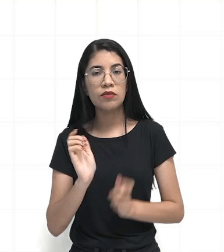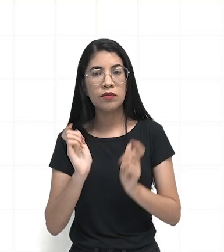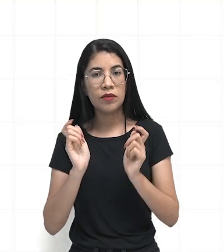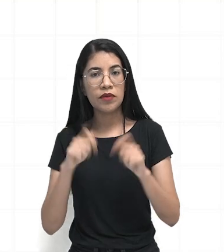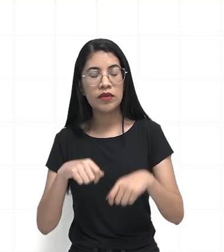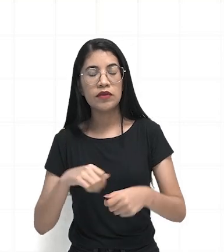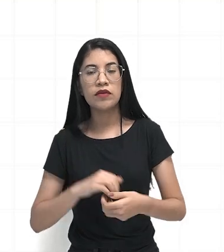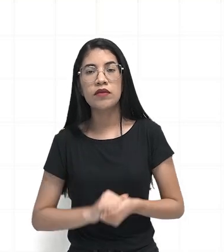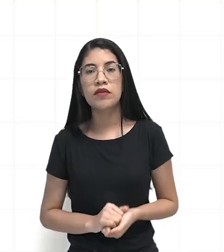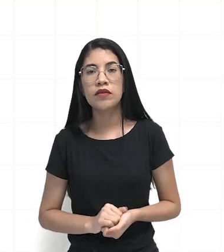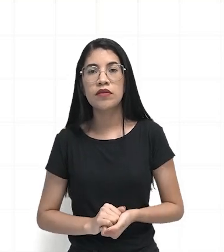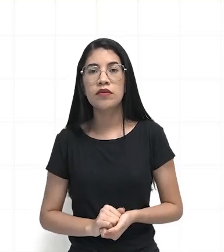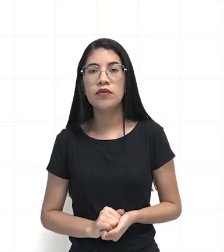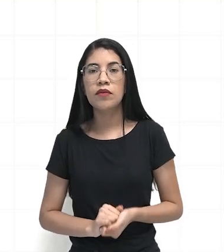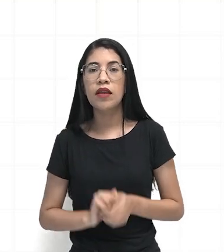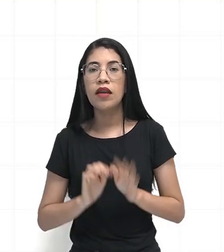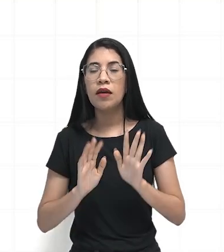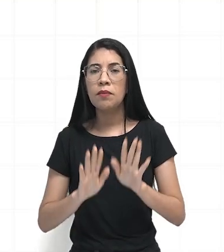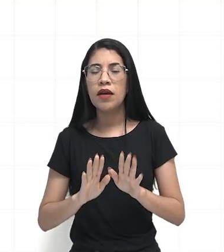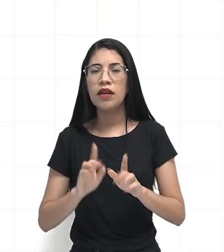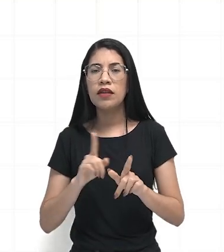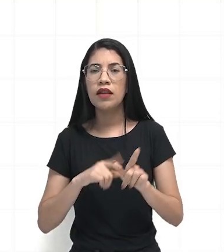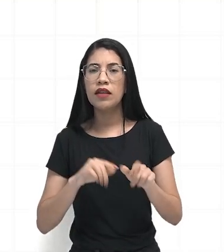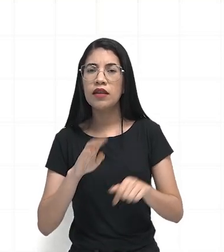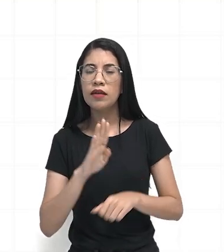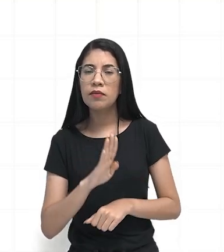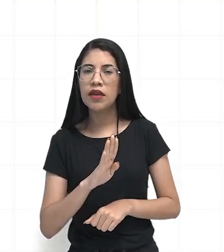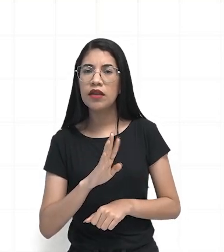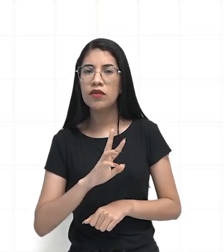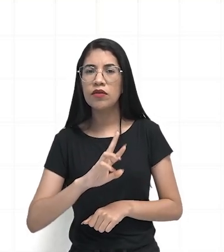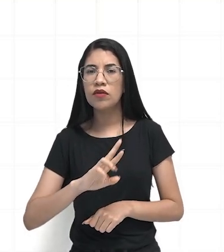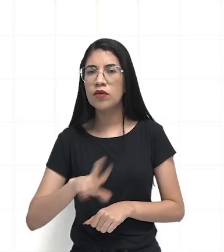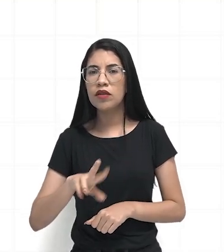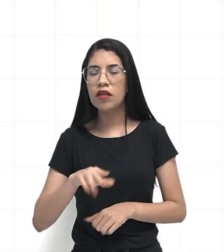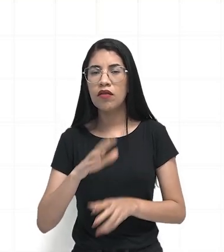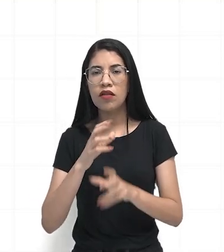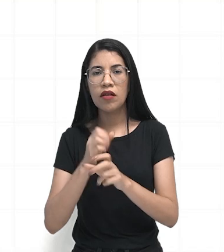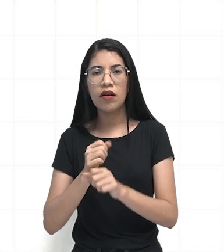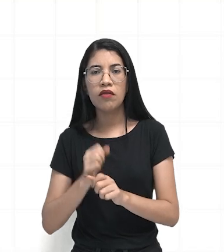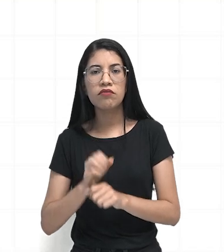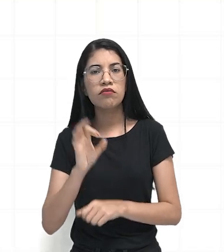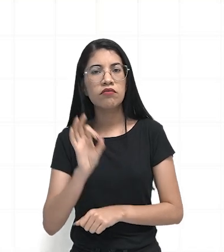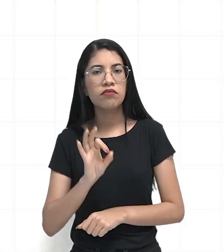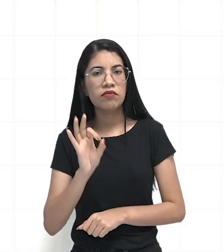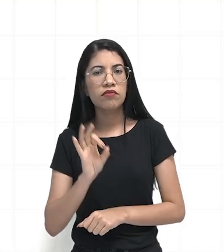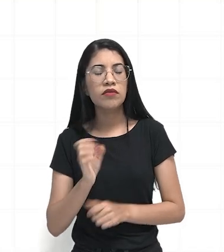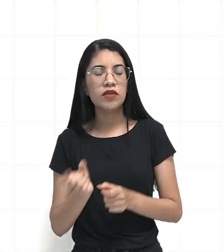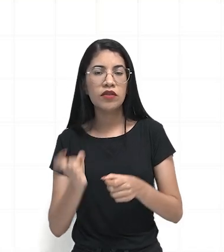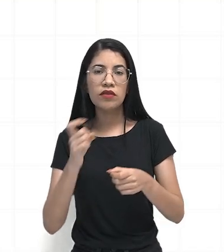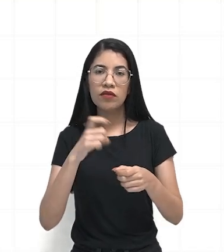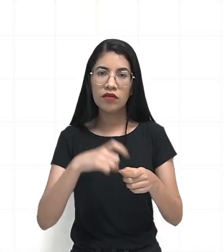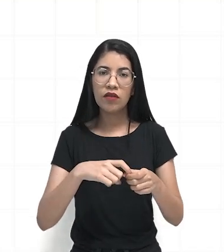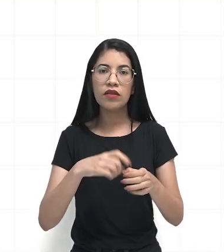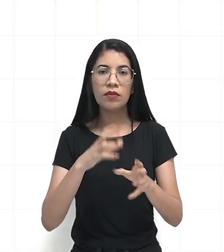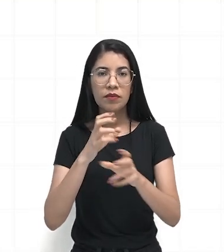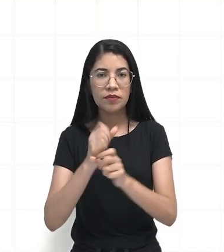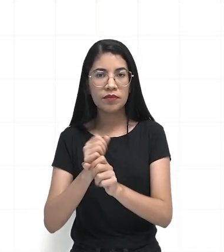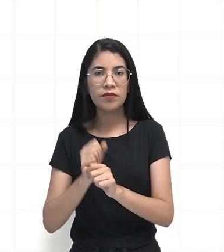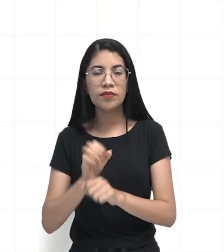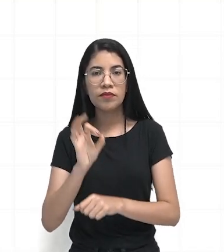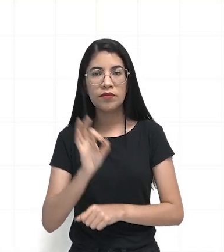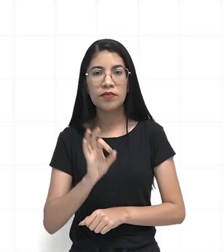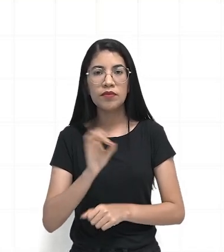certo? Professora, na letra B a senhora não fez também o cálculo da porcentagem. Vamos fazer agora.